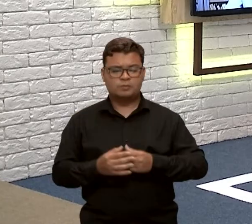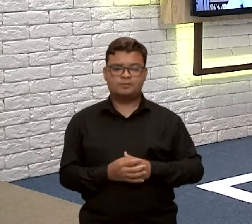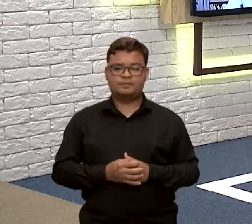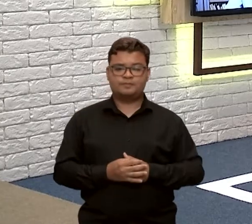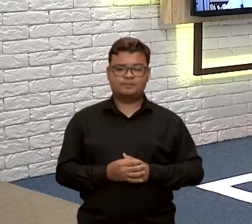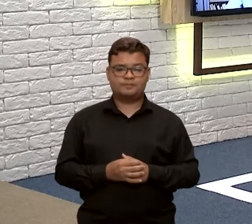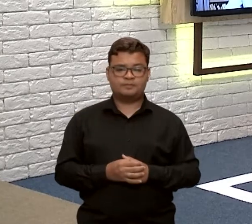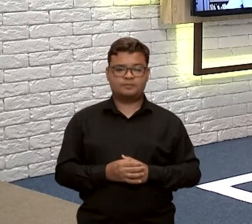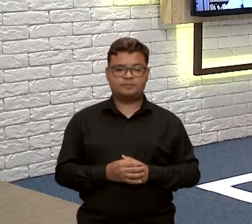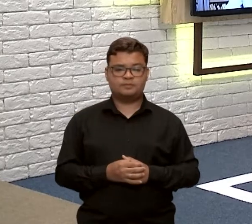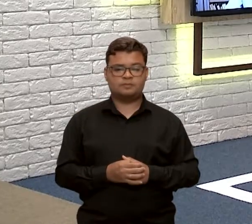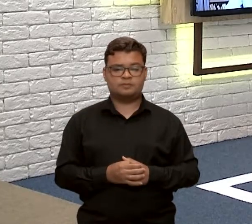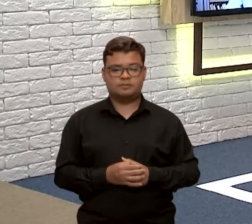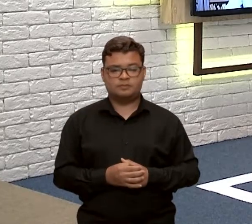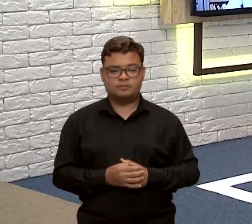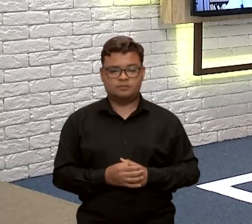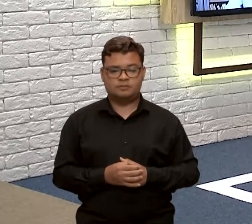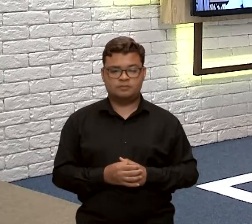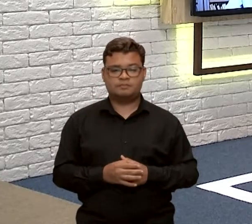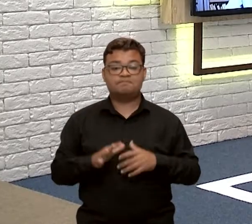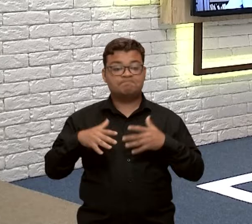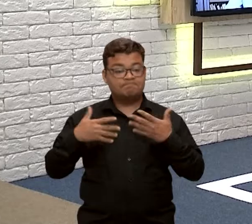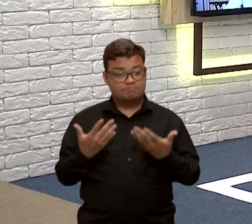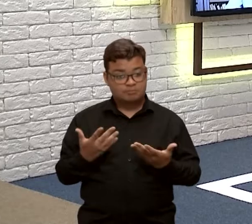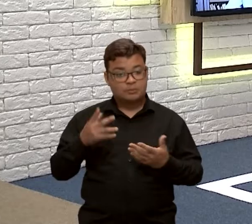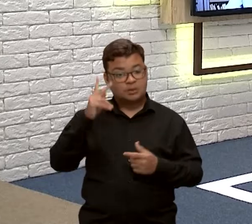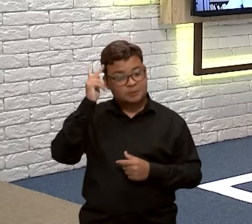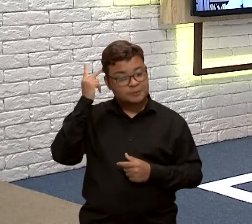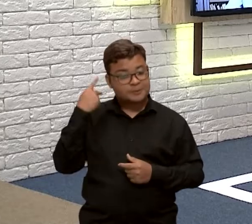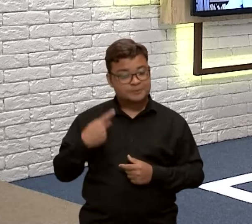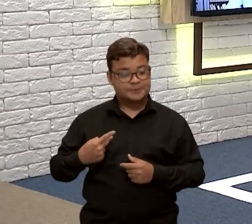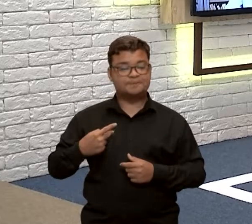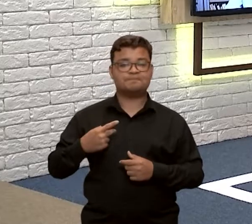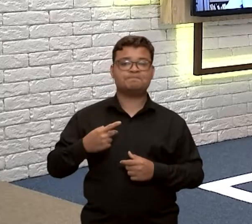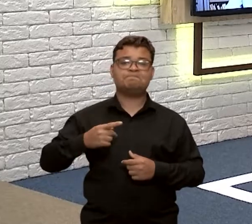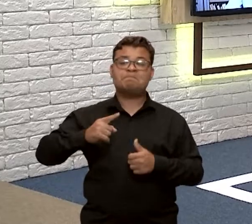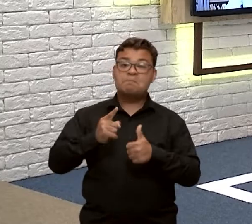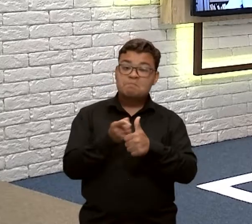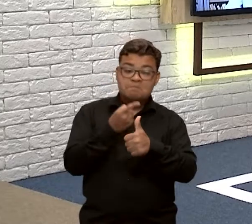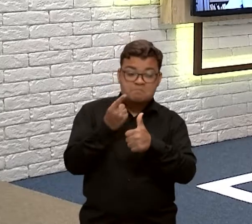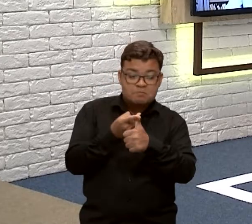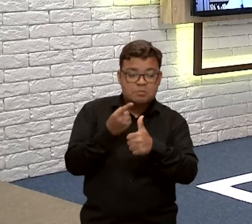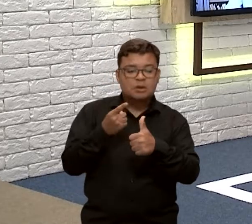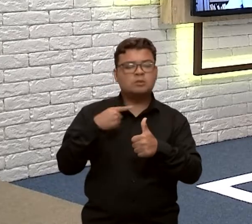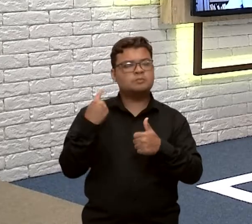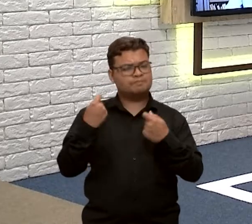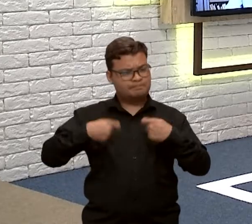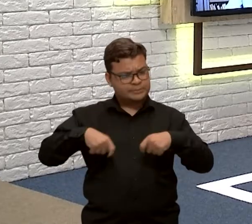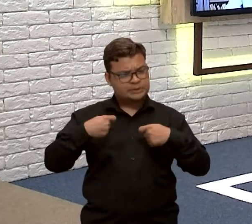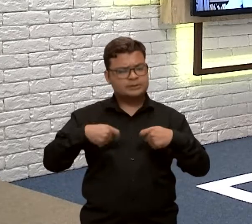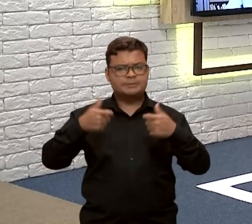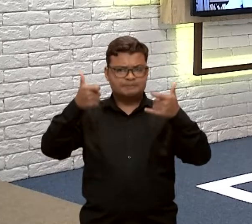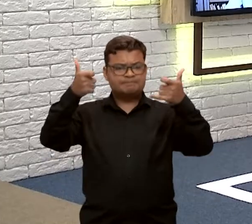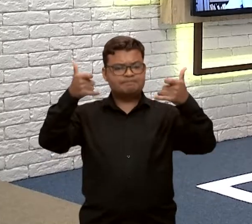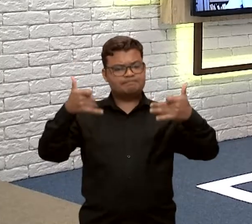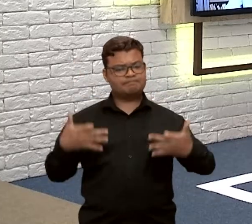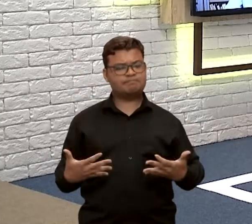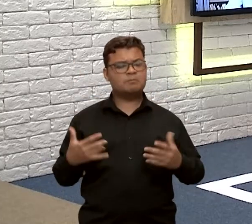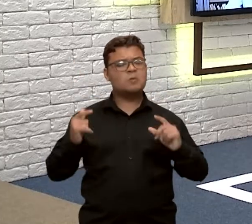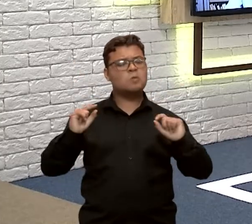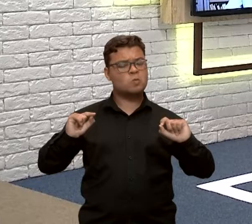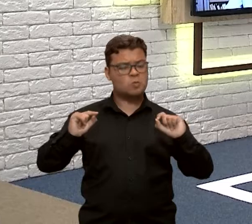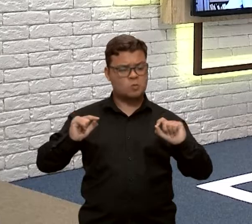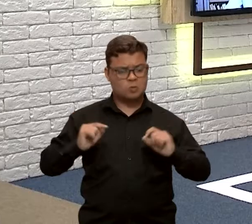Edivar? Bom, Camila, acho que a primeira coisa que a gente tem que ressaltar é que em